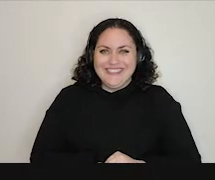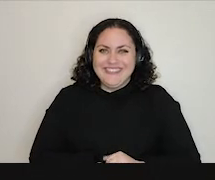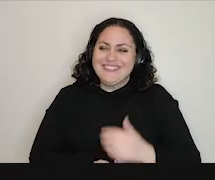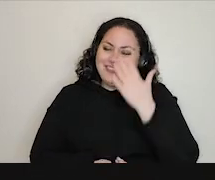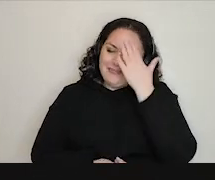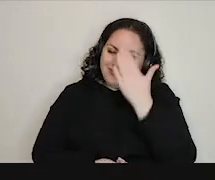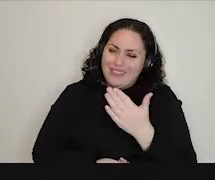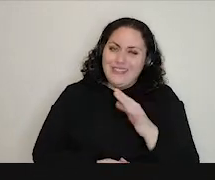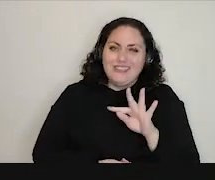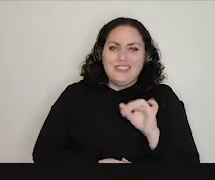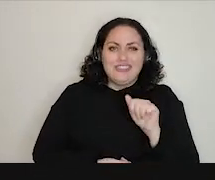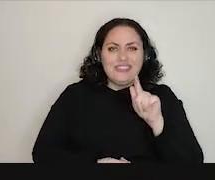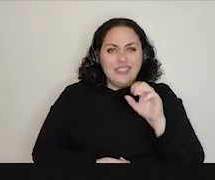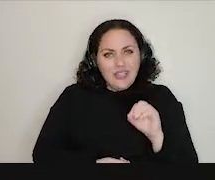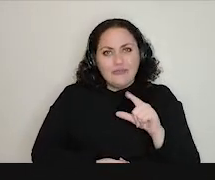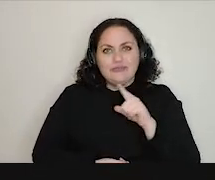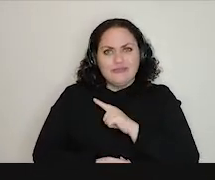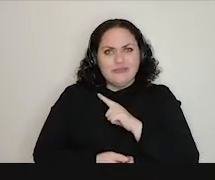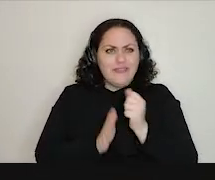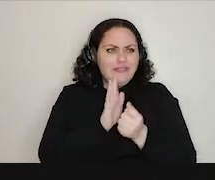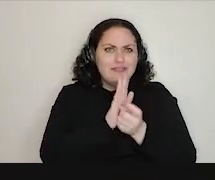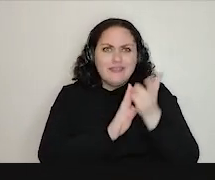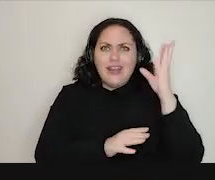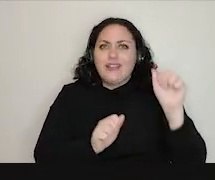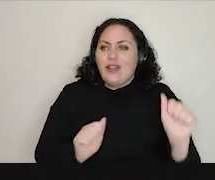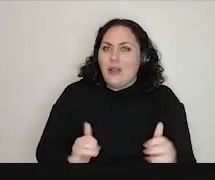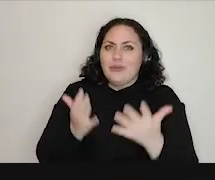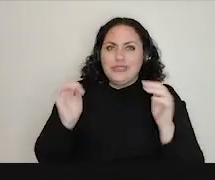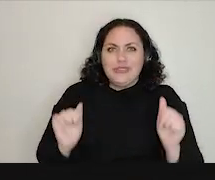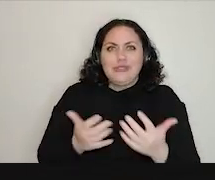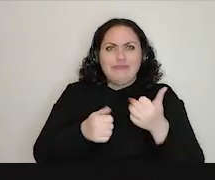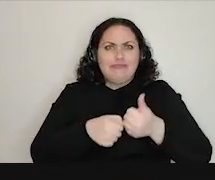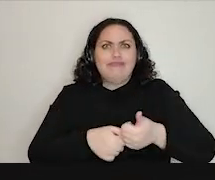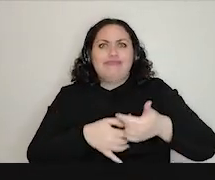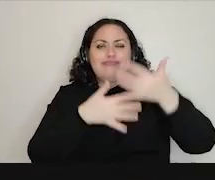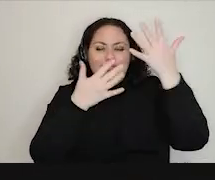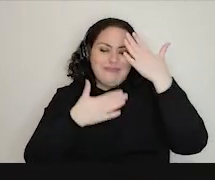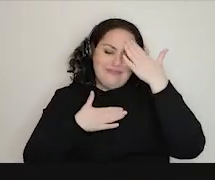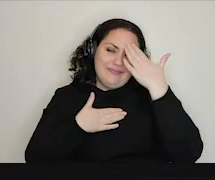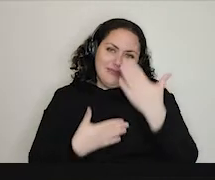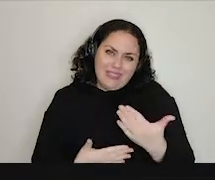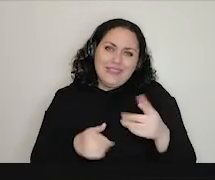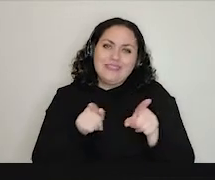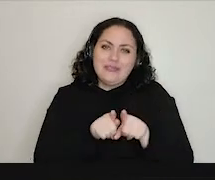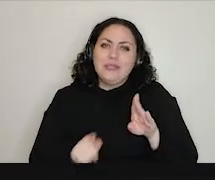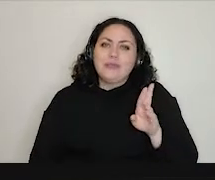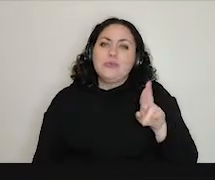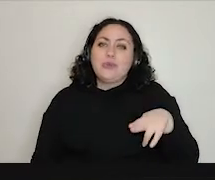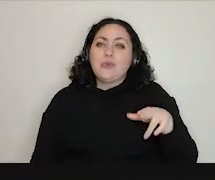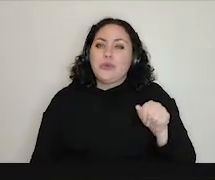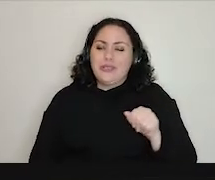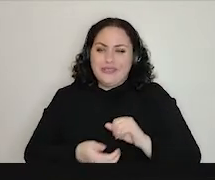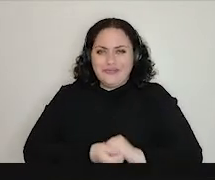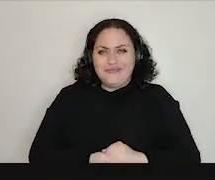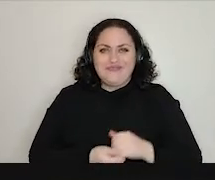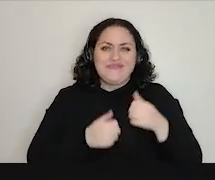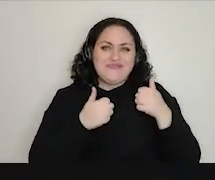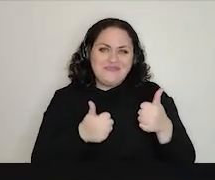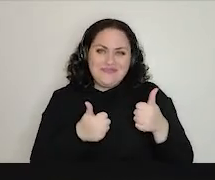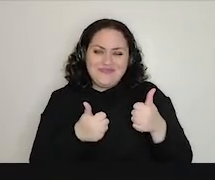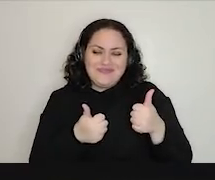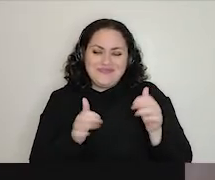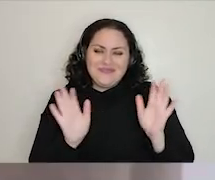Muito obrigada, Thiago. Tem muitos elogios no chat. E muito obrigada, Bruna, também. Então tá,